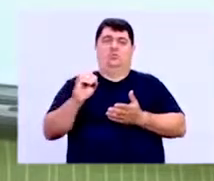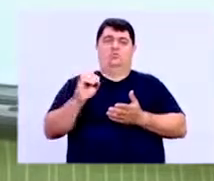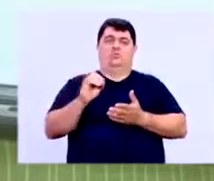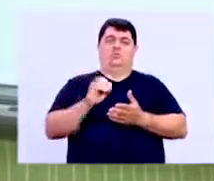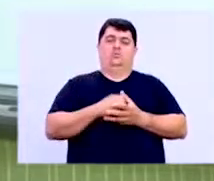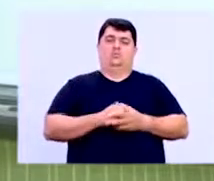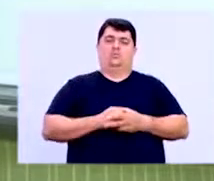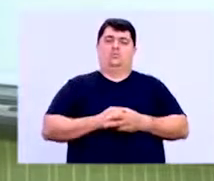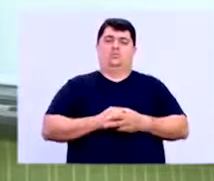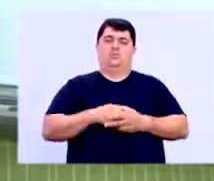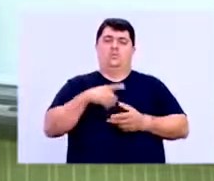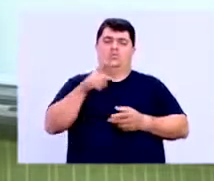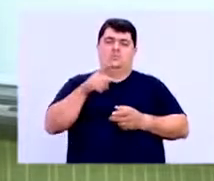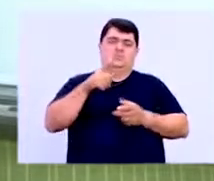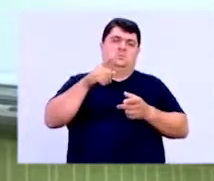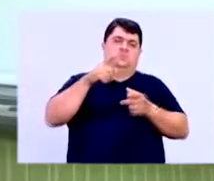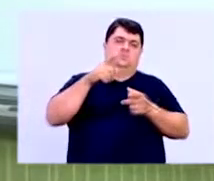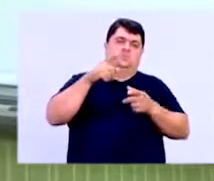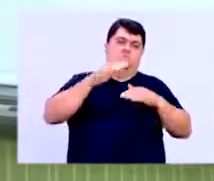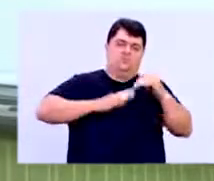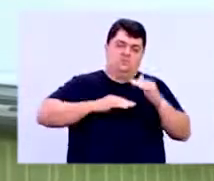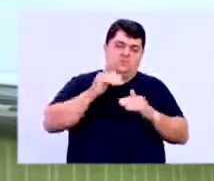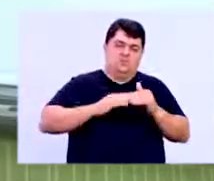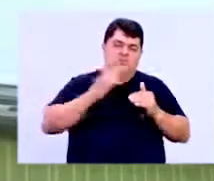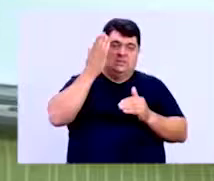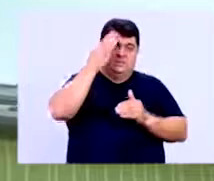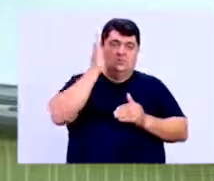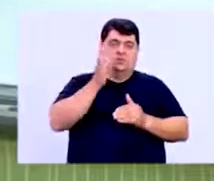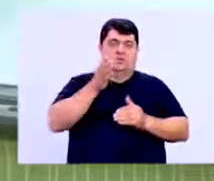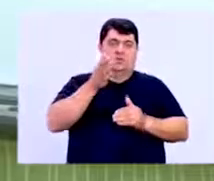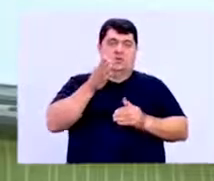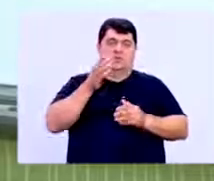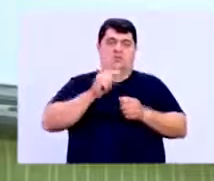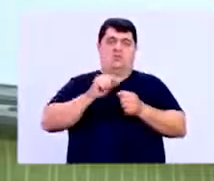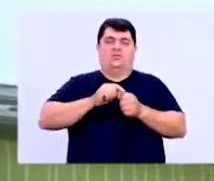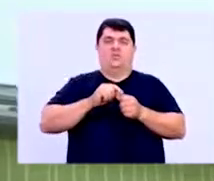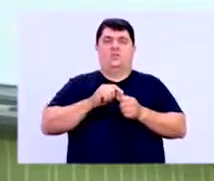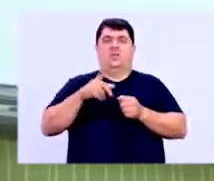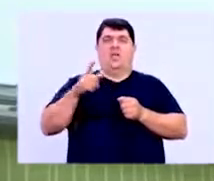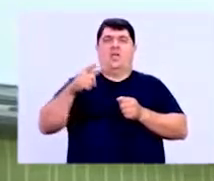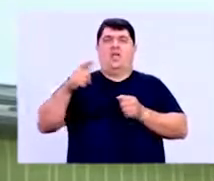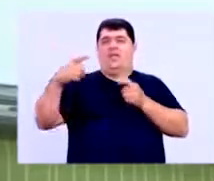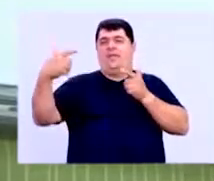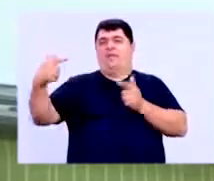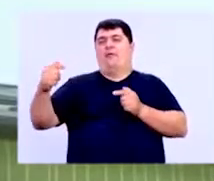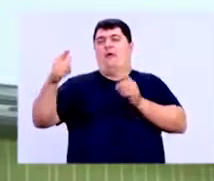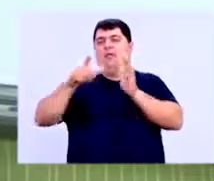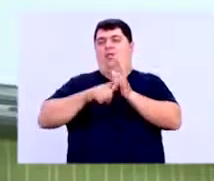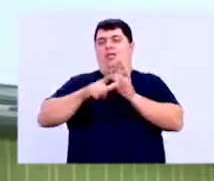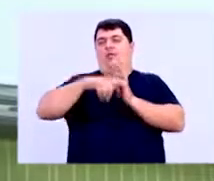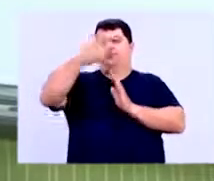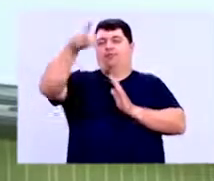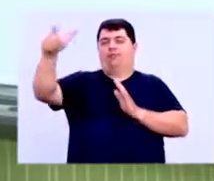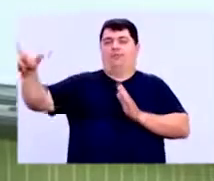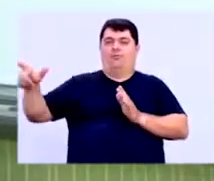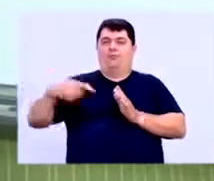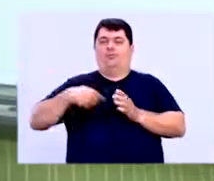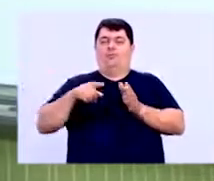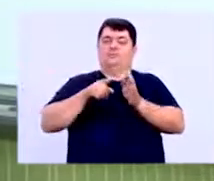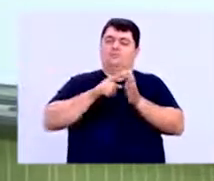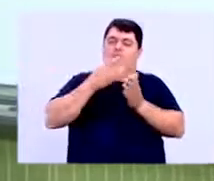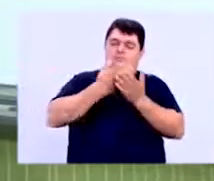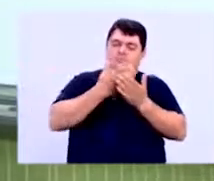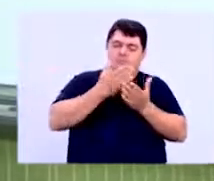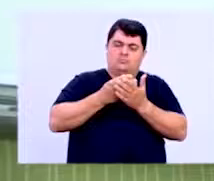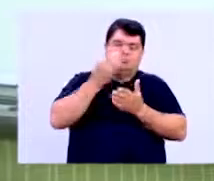E você, técnico em finanças, sabedor disso, não vai fazer um preço baseado no concorrente, vai estudar a organização, vai estudar os